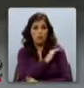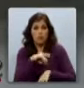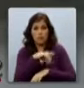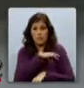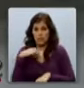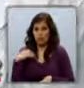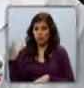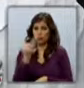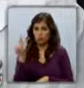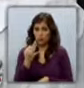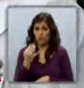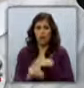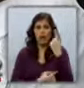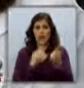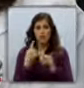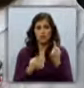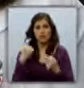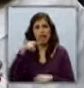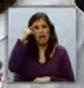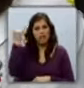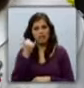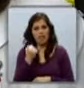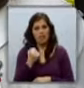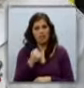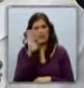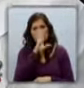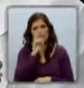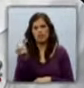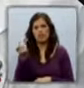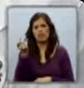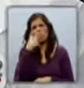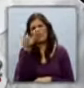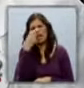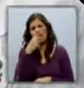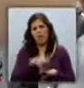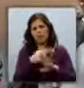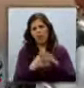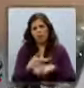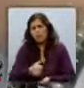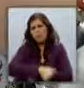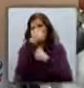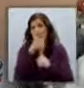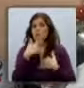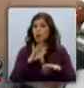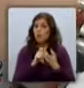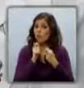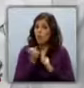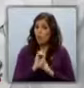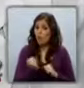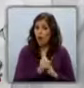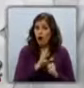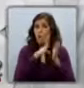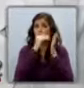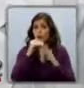do porto às vezes há um bocadinho a noção de talvez quanto mais melhor e a questão é que pode não ser assim no modelo animal